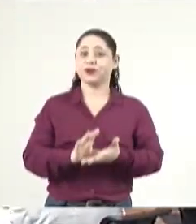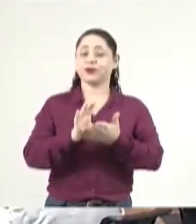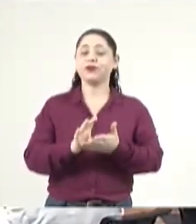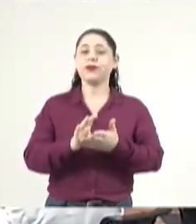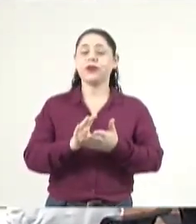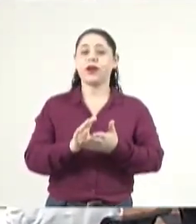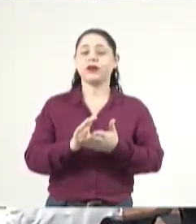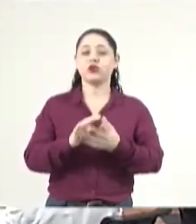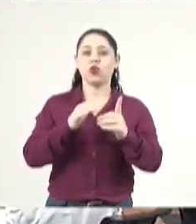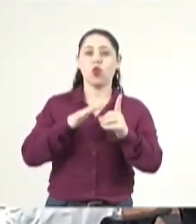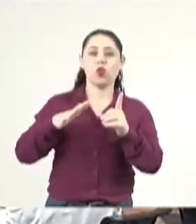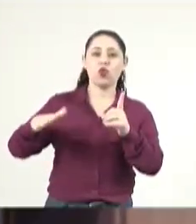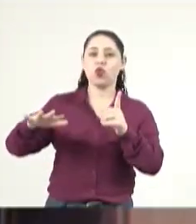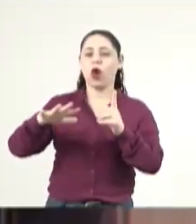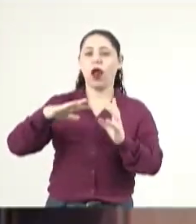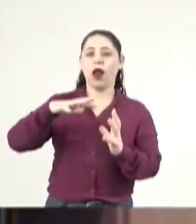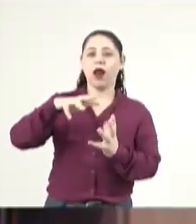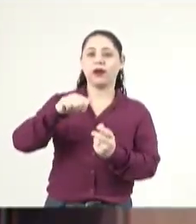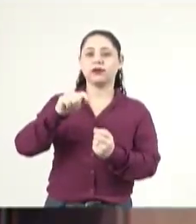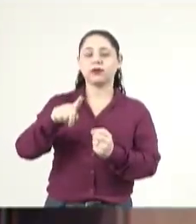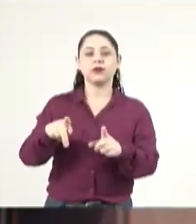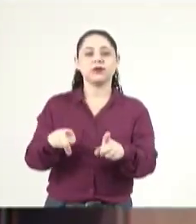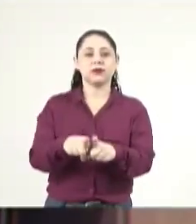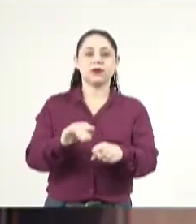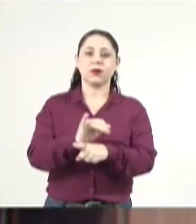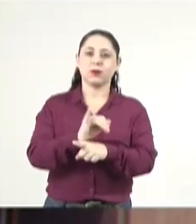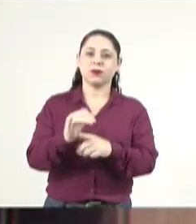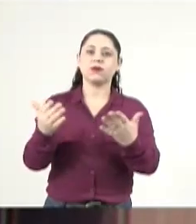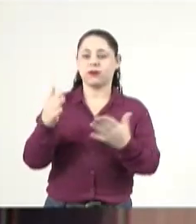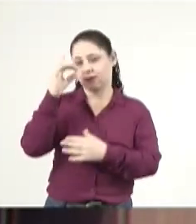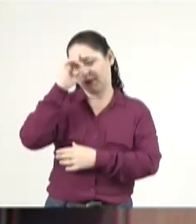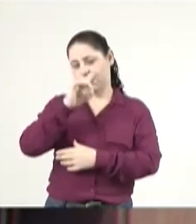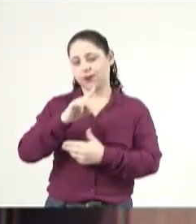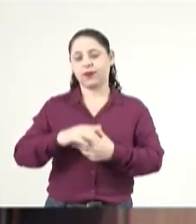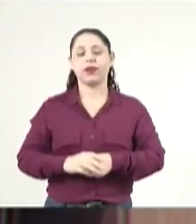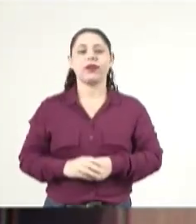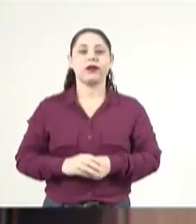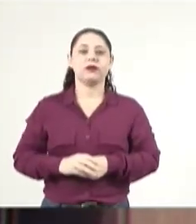da Assembleia Legislativa está participando de várias ações no dia de hoje.